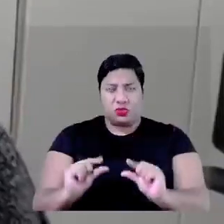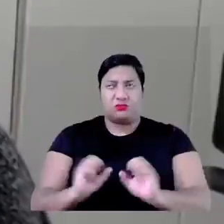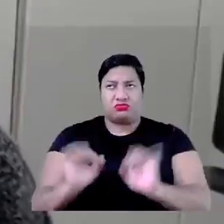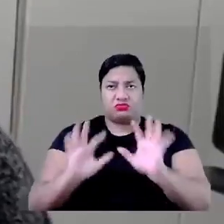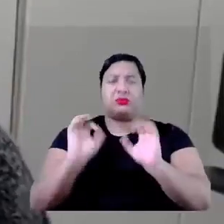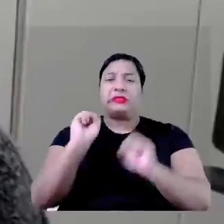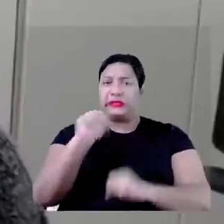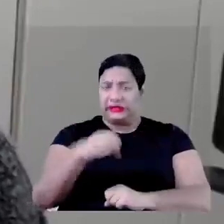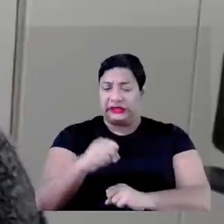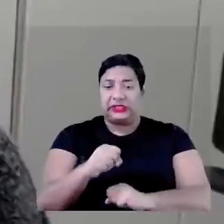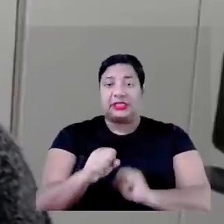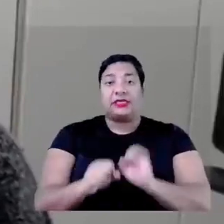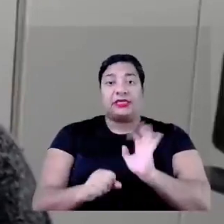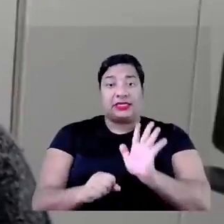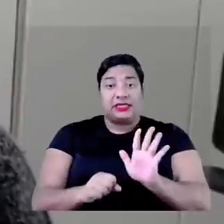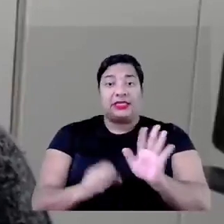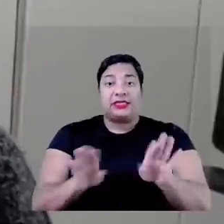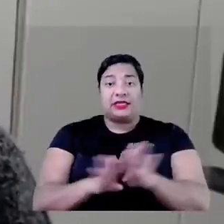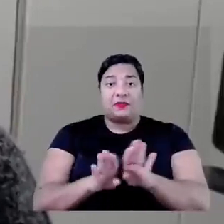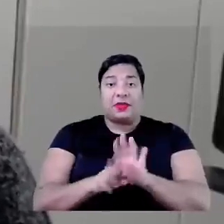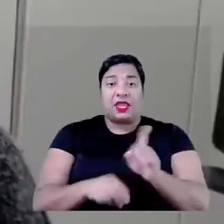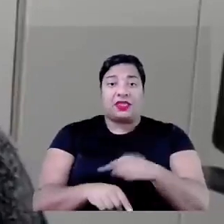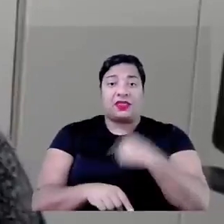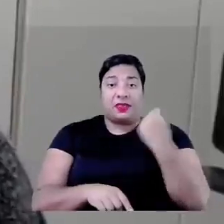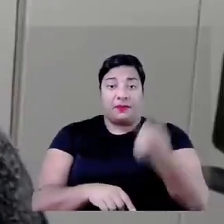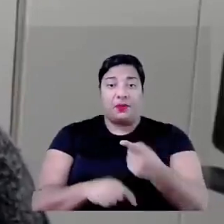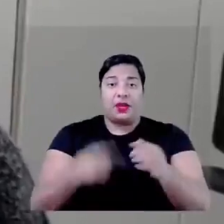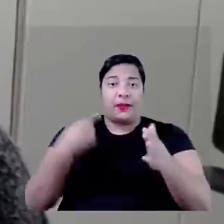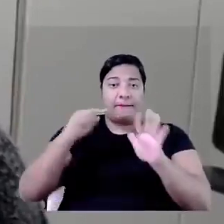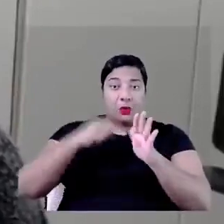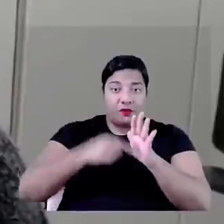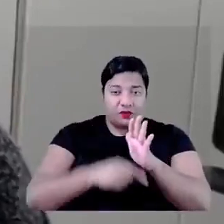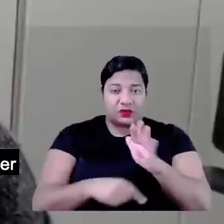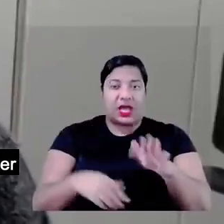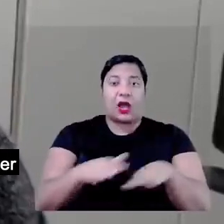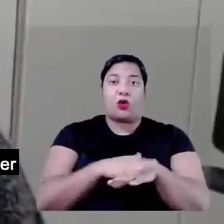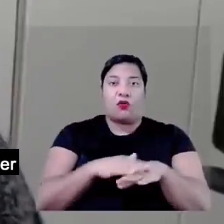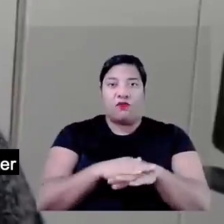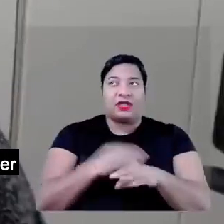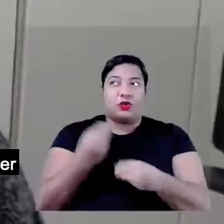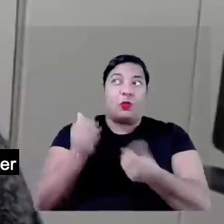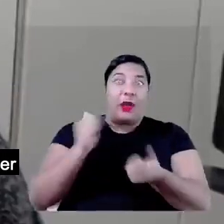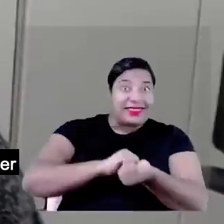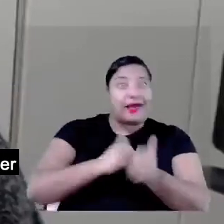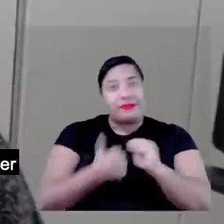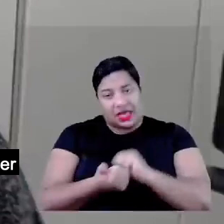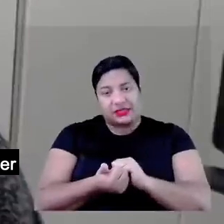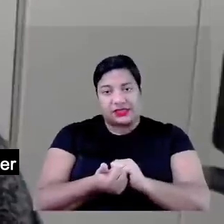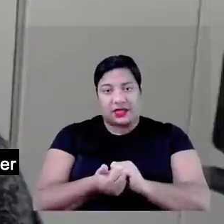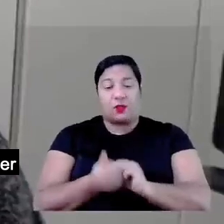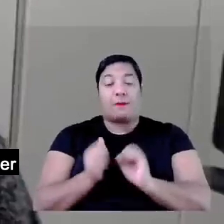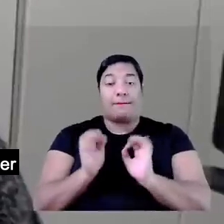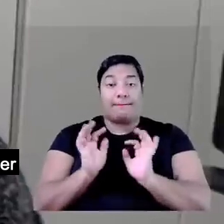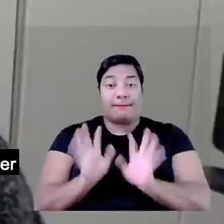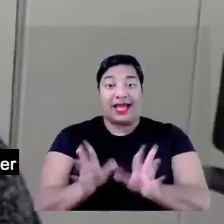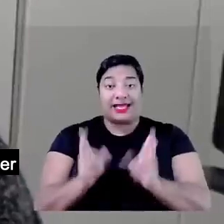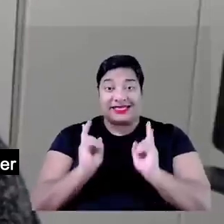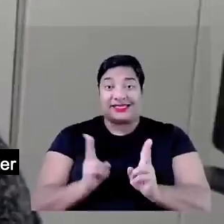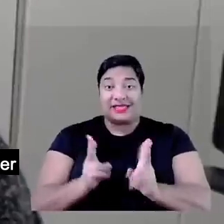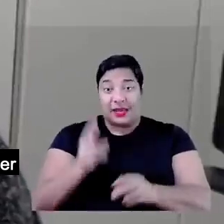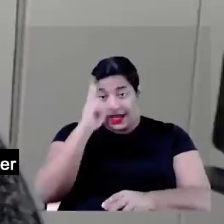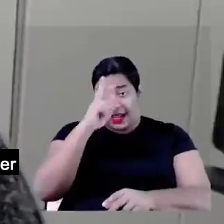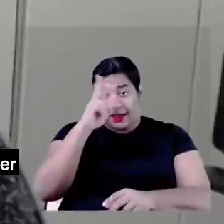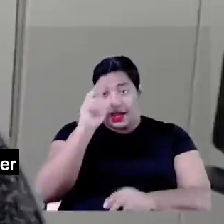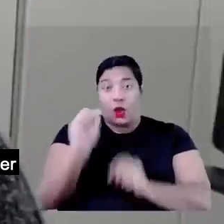a partir disso, a gente pode aprofundar a conversa para falar em medidas de adaptação. Mas nunca a gente pode esquecer que não basta